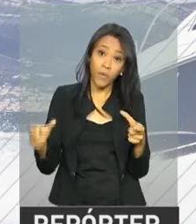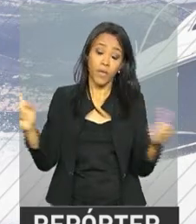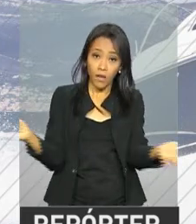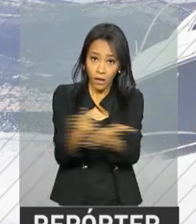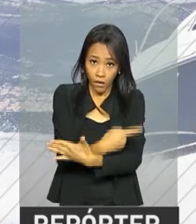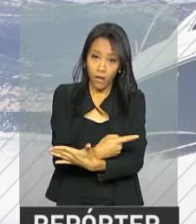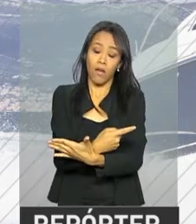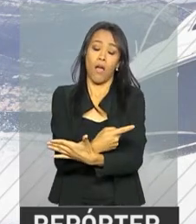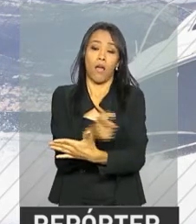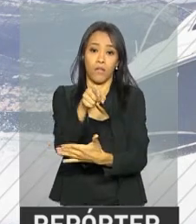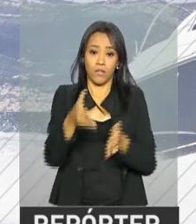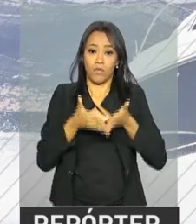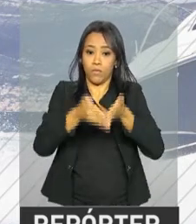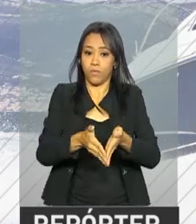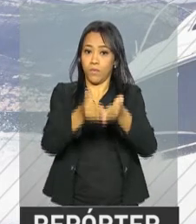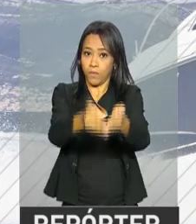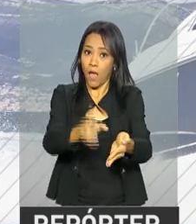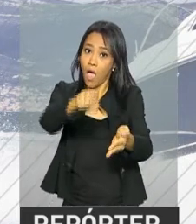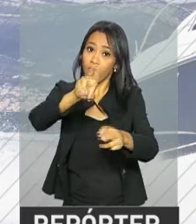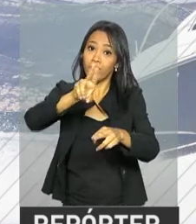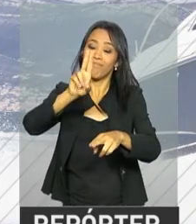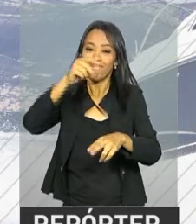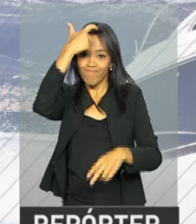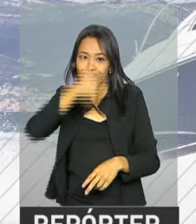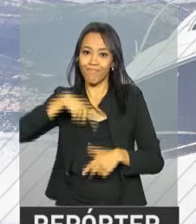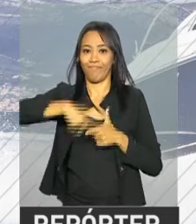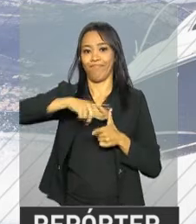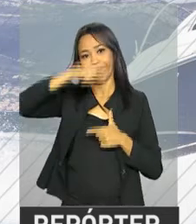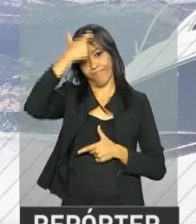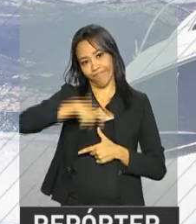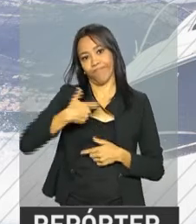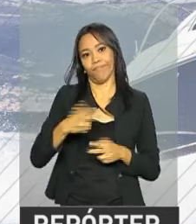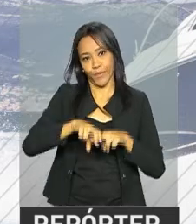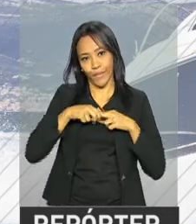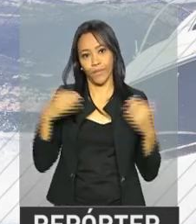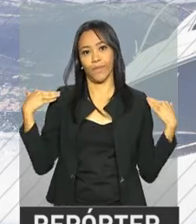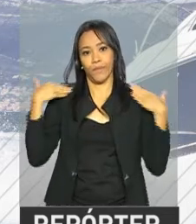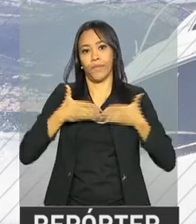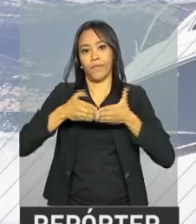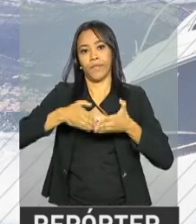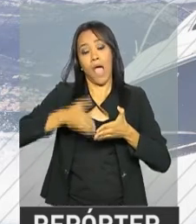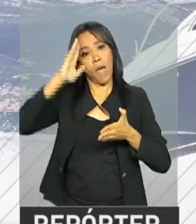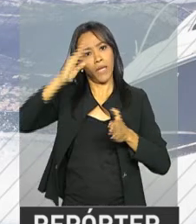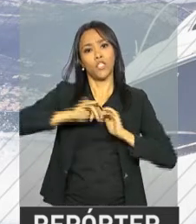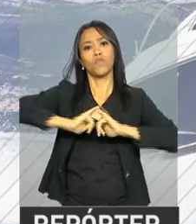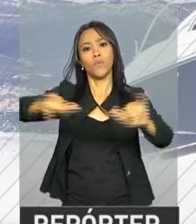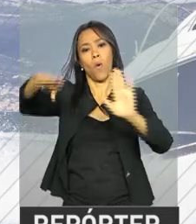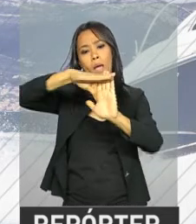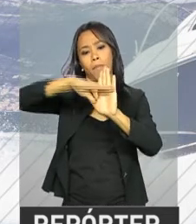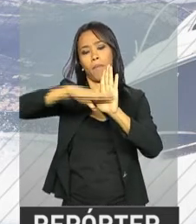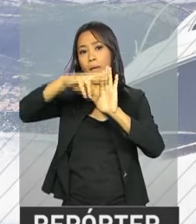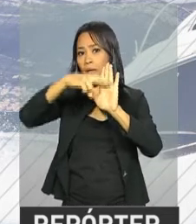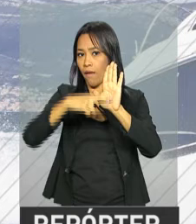acidentes registrados com embarcações acontecem por falha humana. Por isso, a Marinha do Brasil divulgou algumas recomendações,